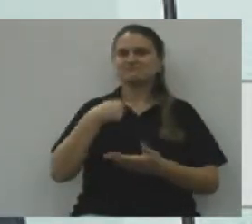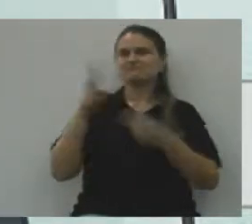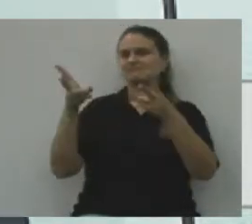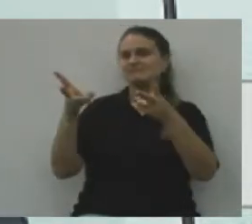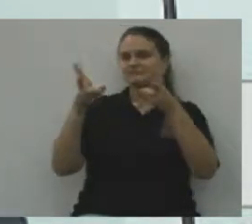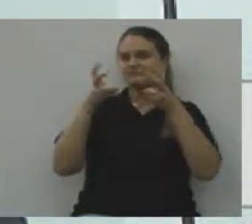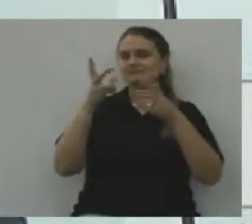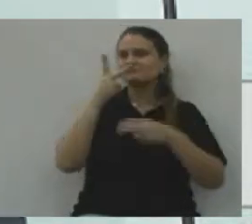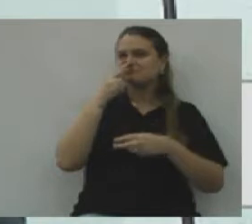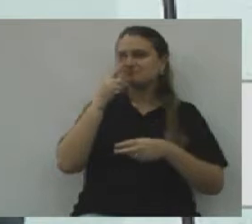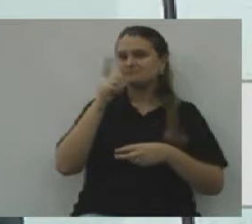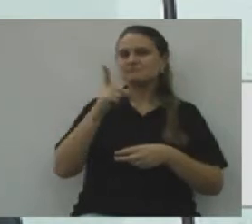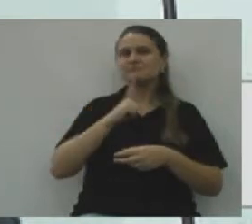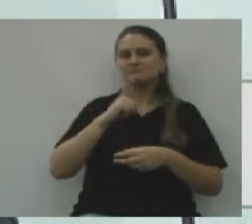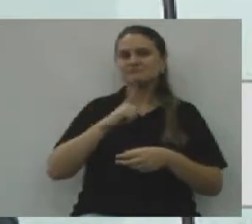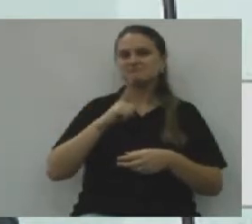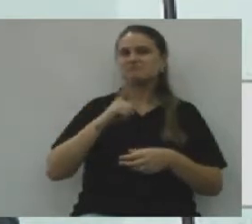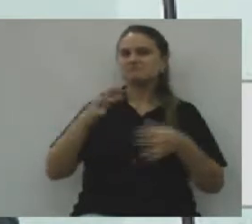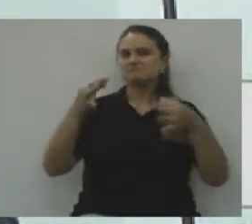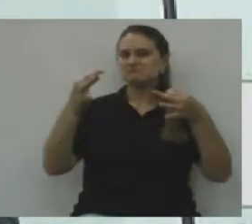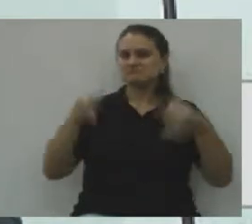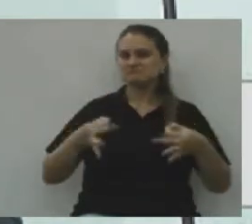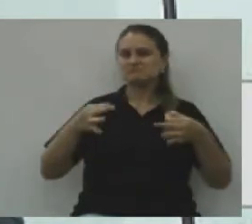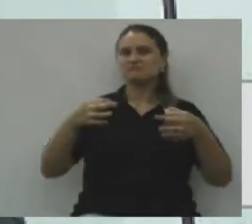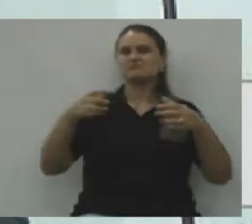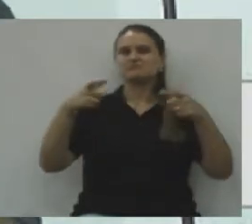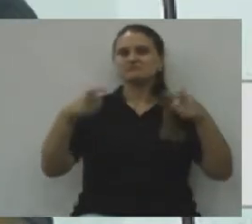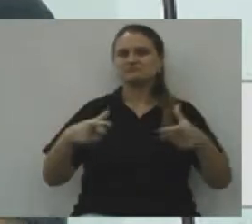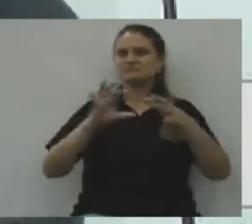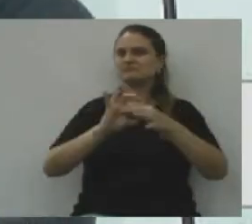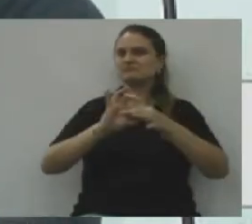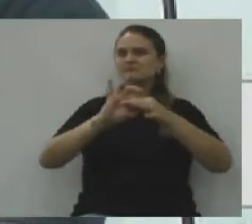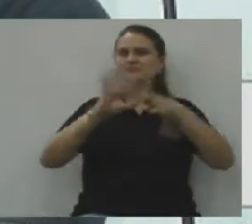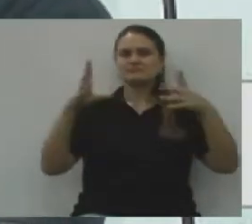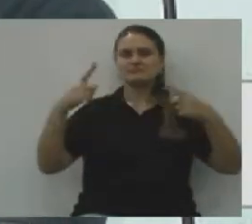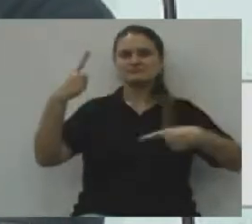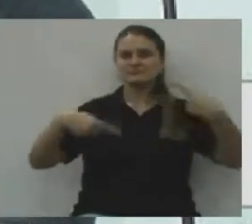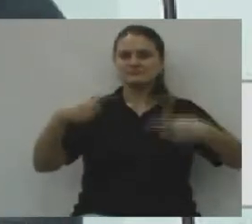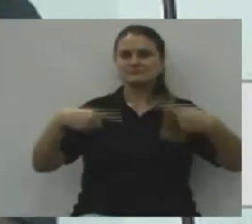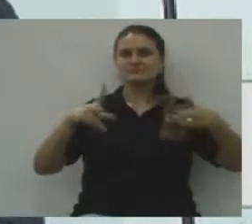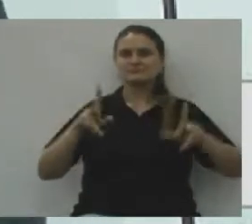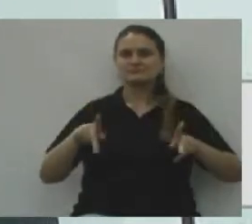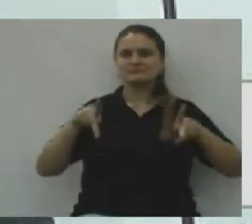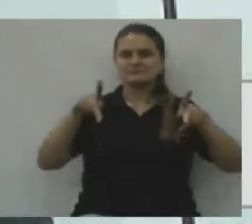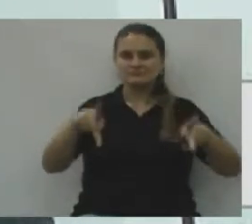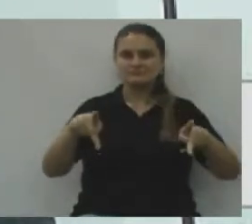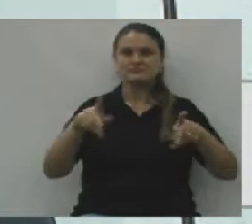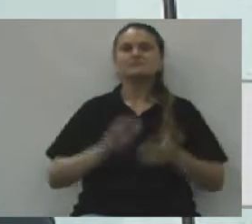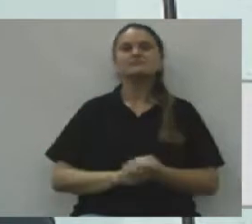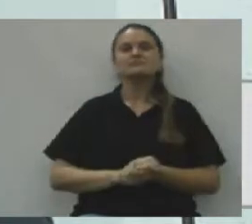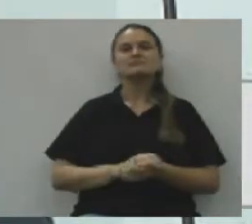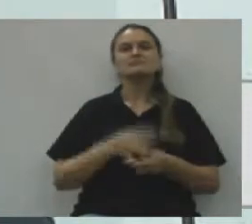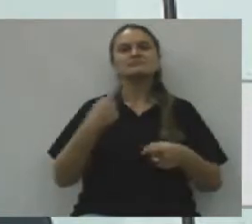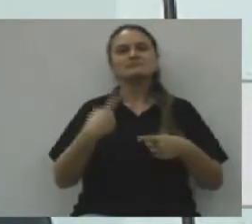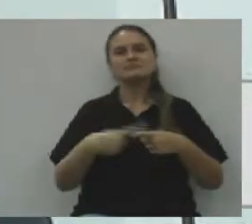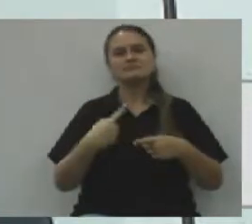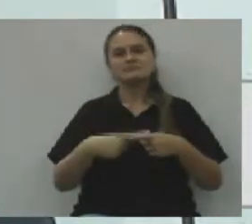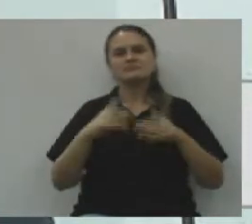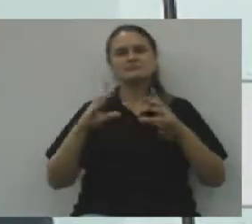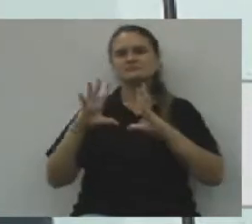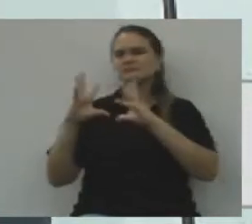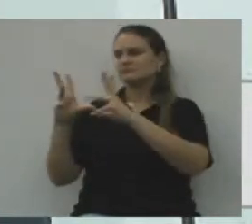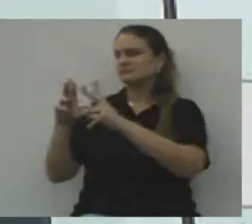o maior e mais legítimo espaço democrático de uma comunidade, né? Afinal de contas,